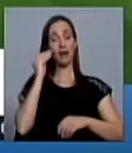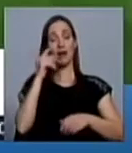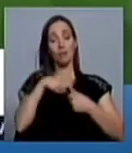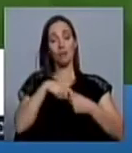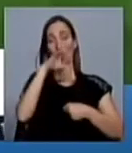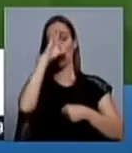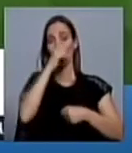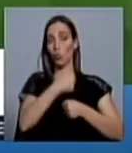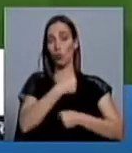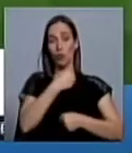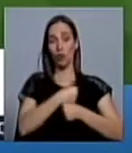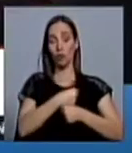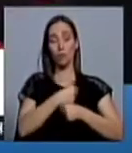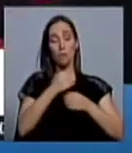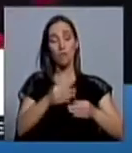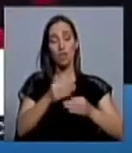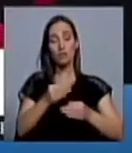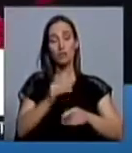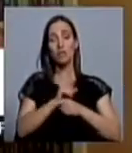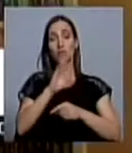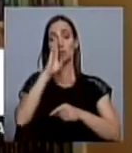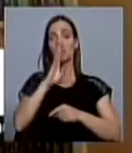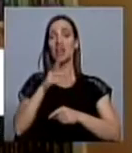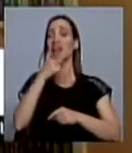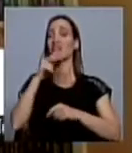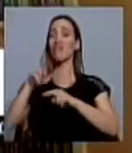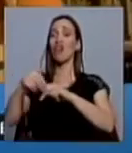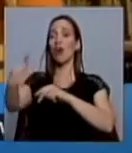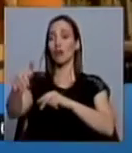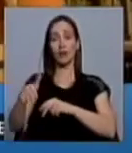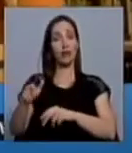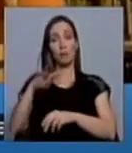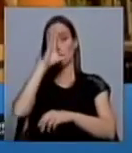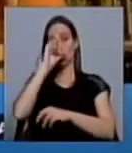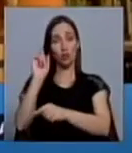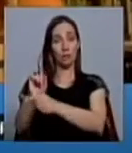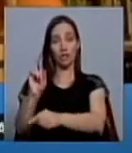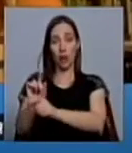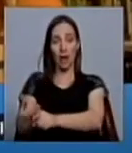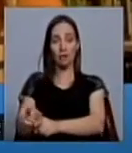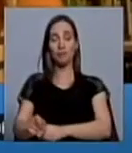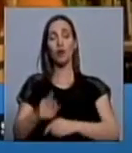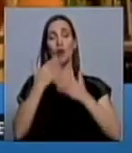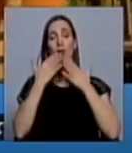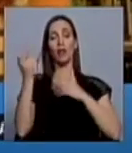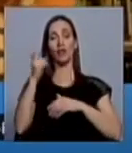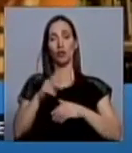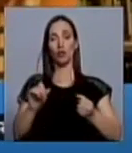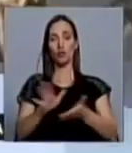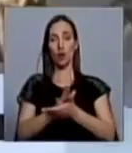mesmo sentado à mesa da esplanada. Rosana Croado, agradeço-lhe a presença neste jornal. Uma boa tarde. Obrigada.